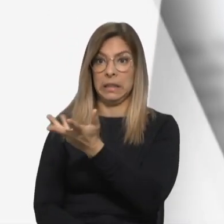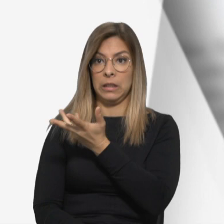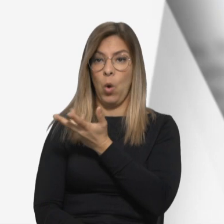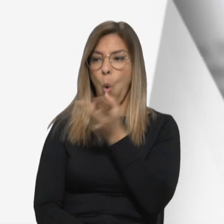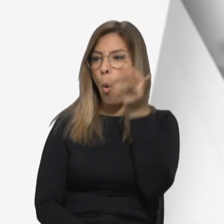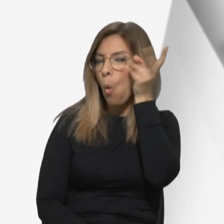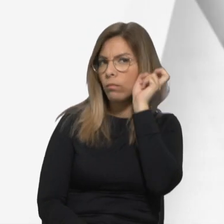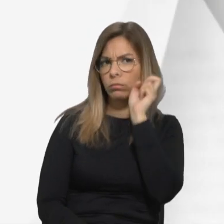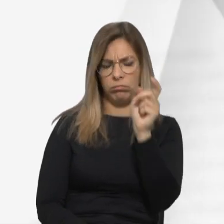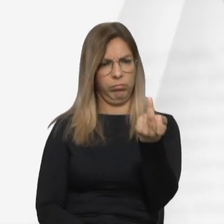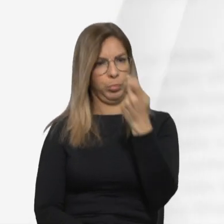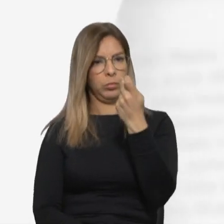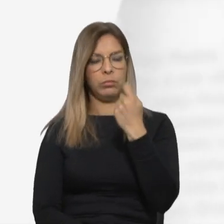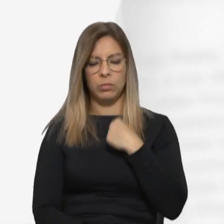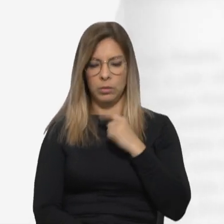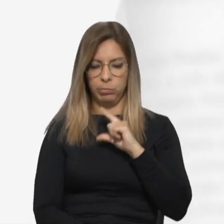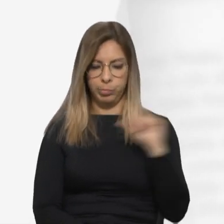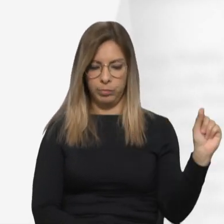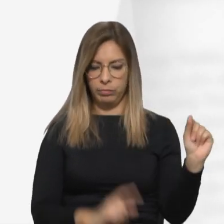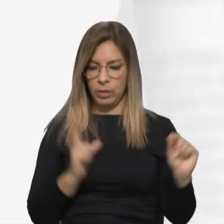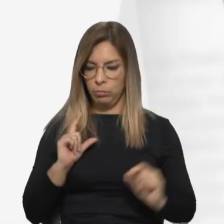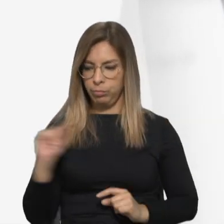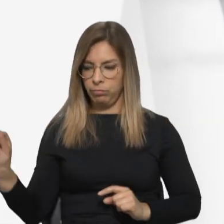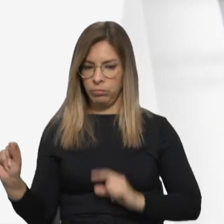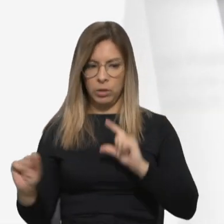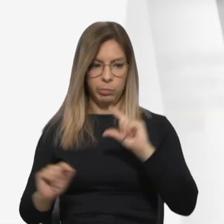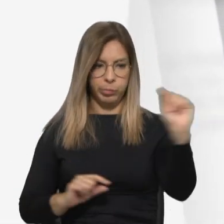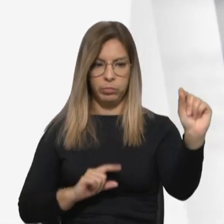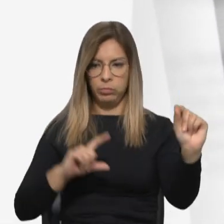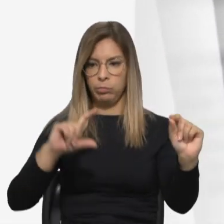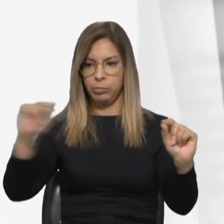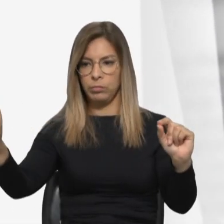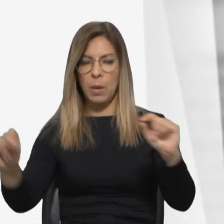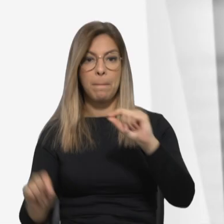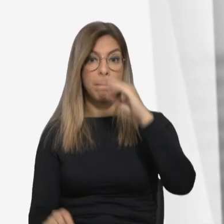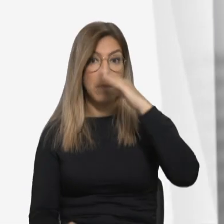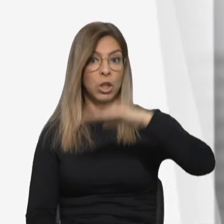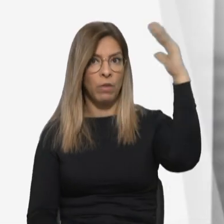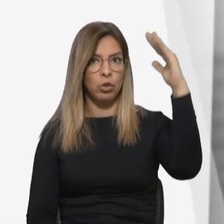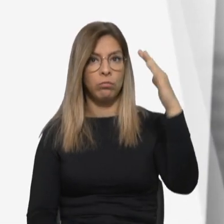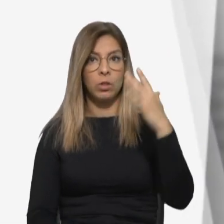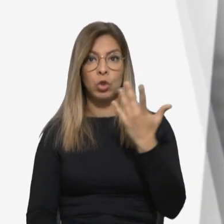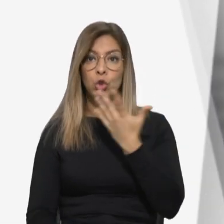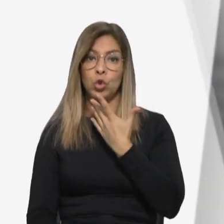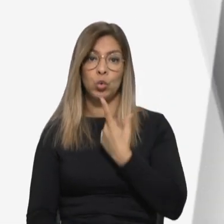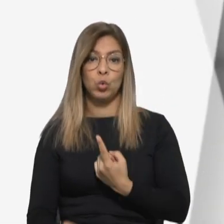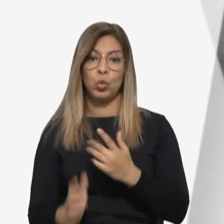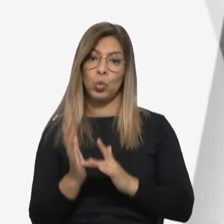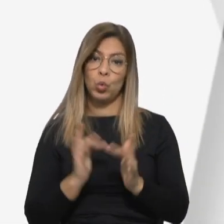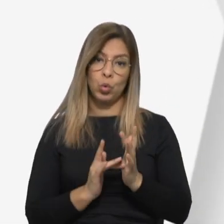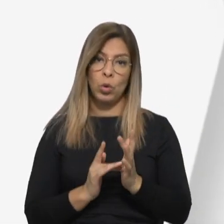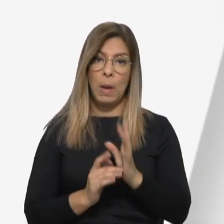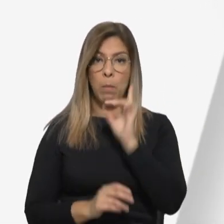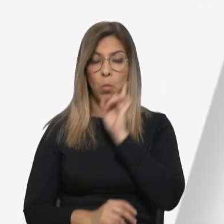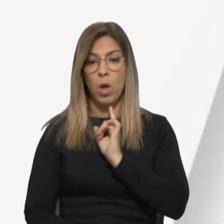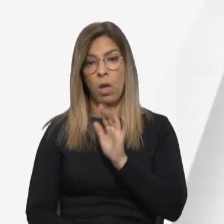palavras, foram saindo um após outro, a começar pelos mais velhos. E ficou só Jesus e a mulher que estava no